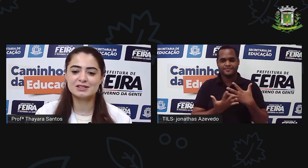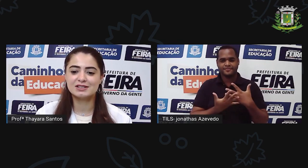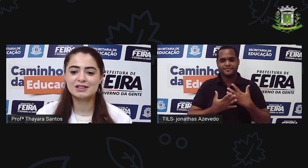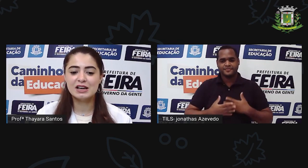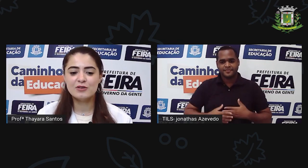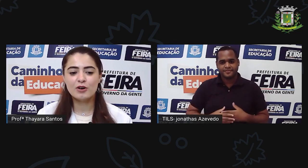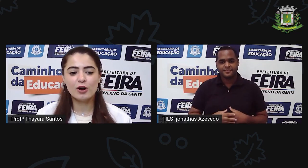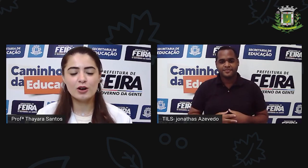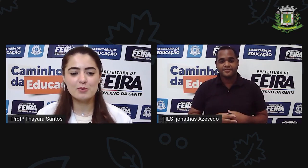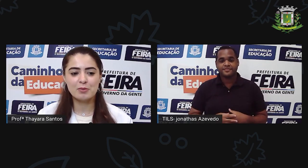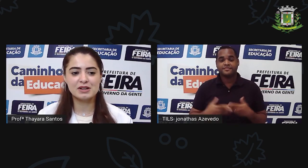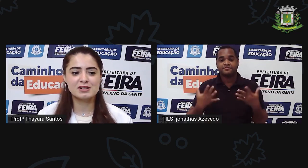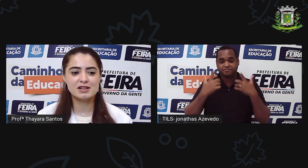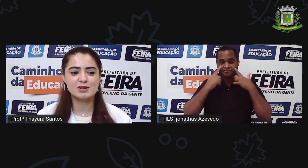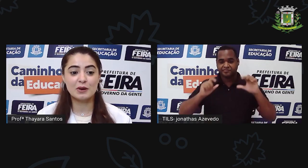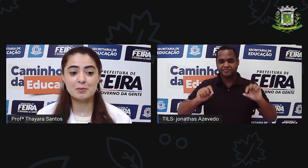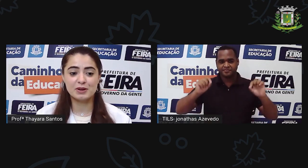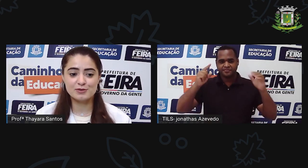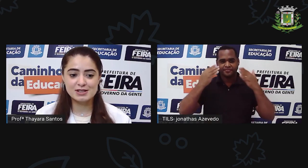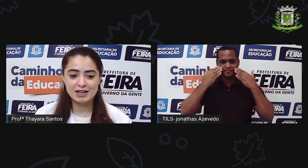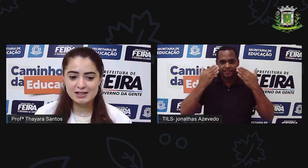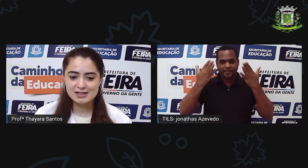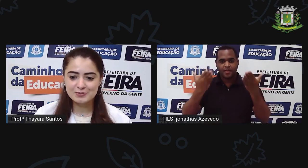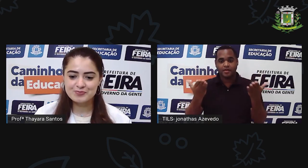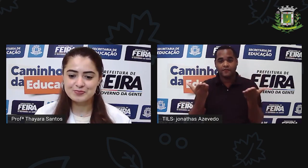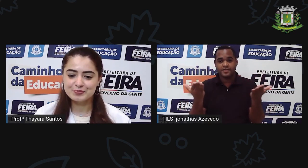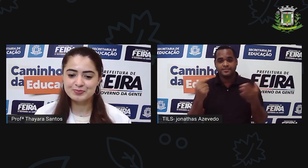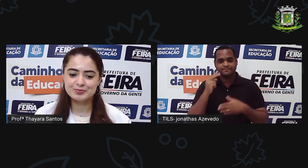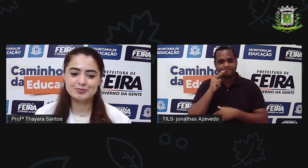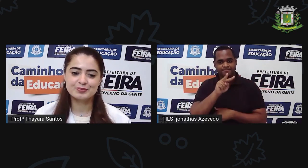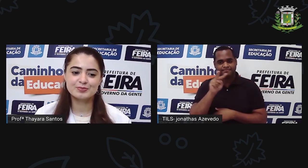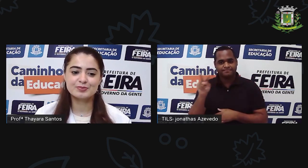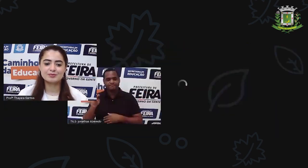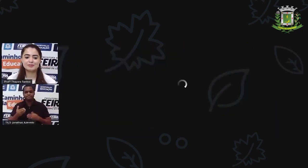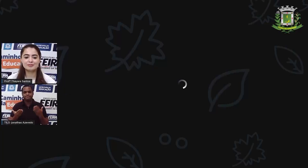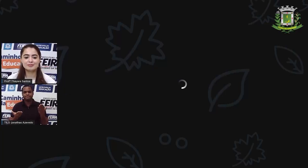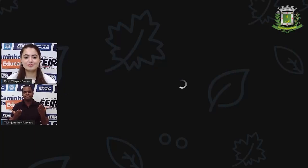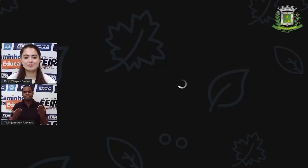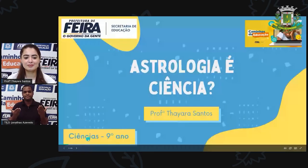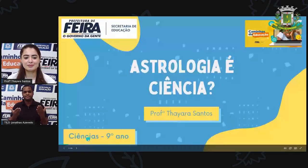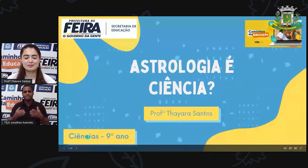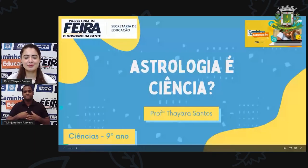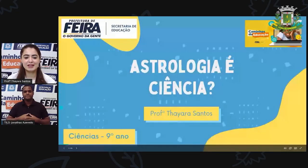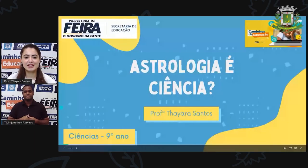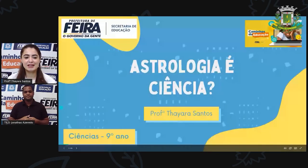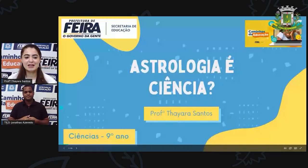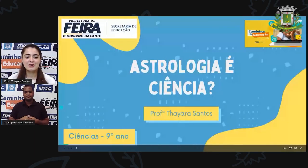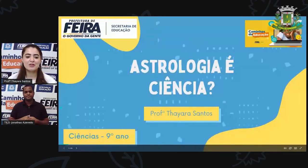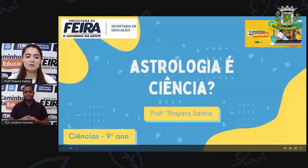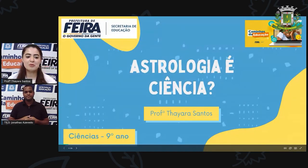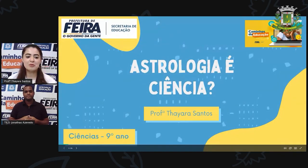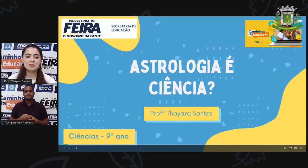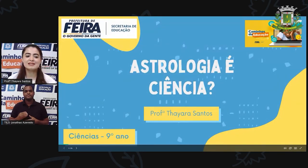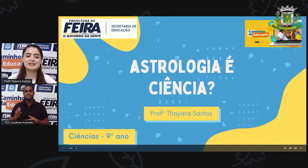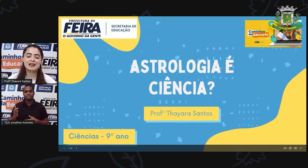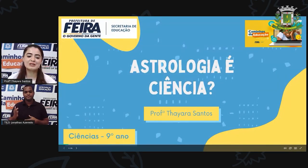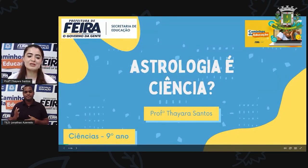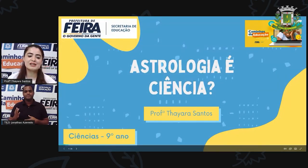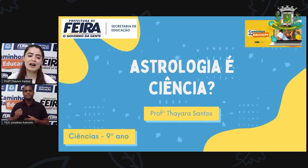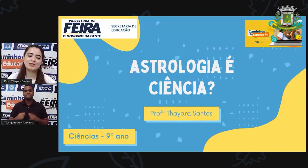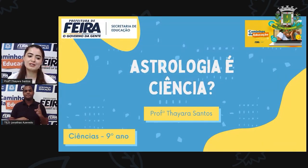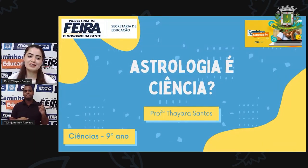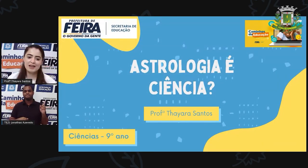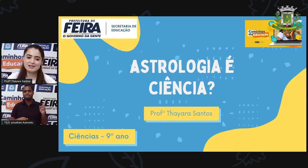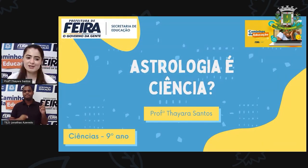Jonathan. Vou colocar minha apresentação aqui para vocês e vamos lá iniciar